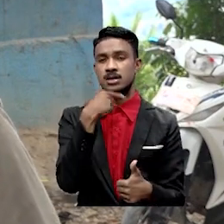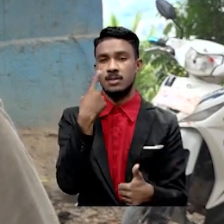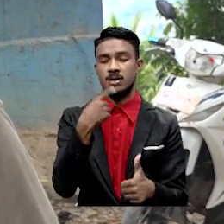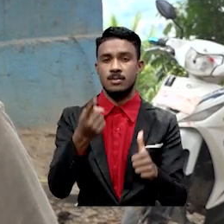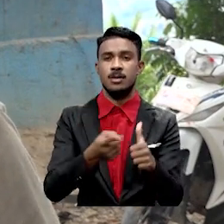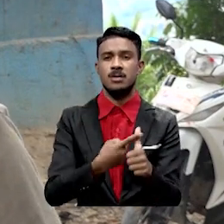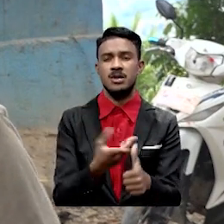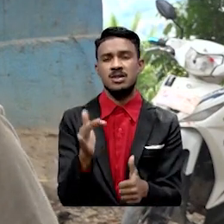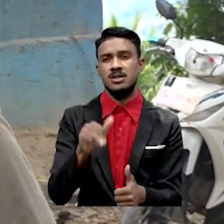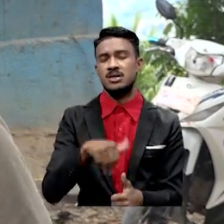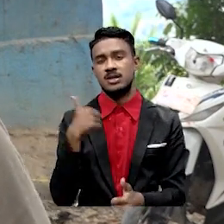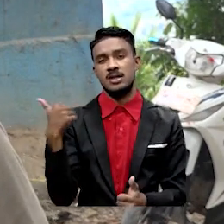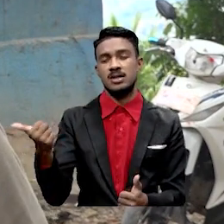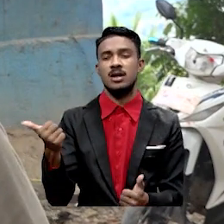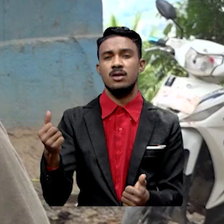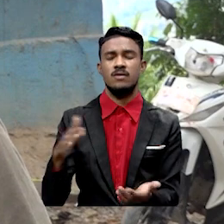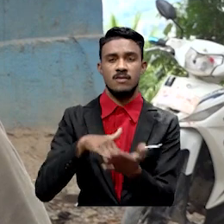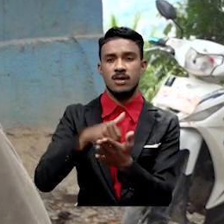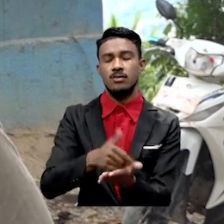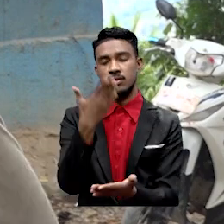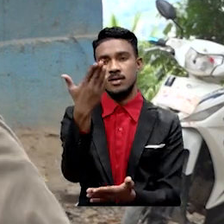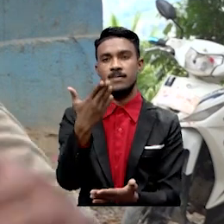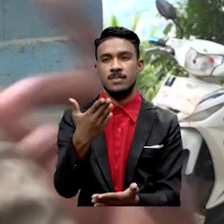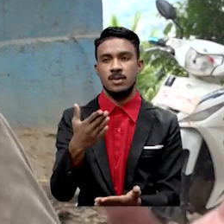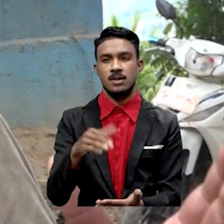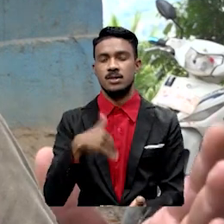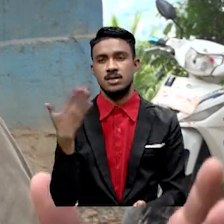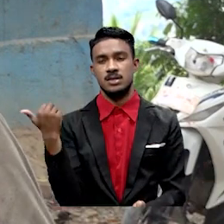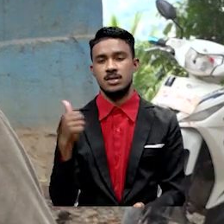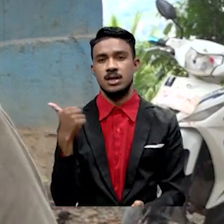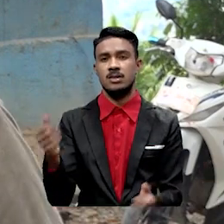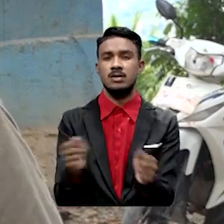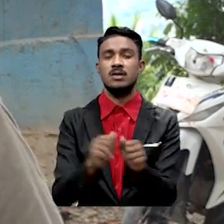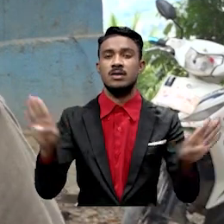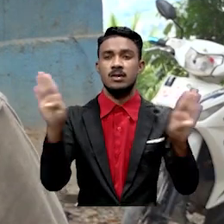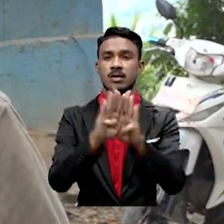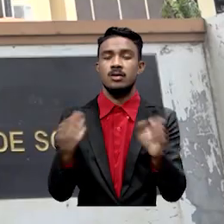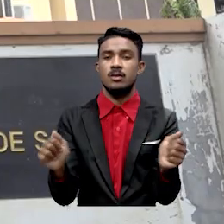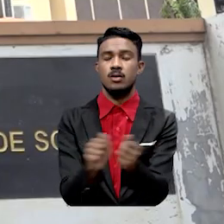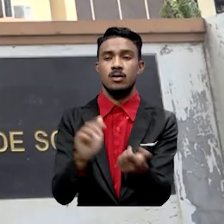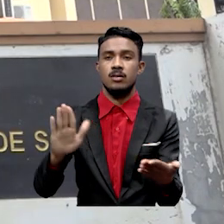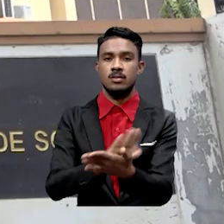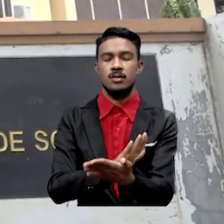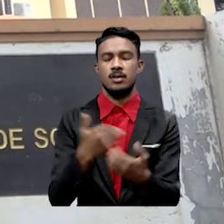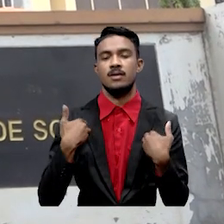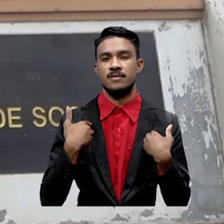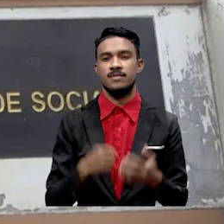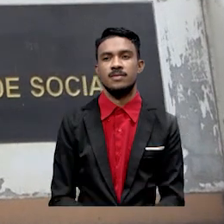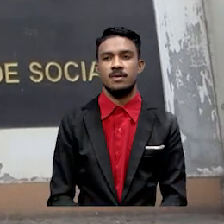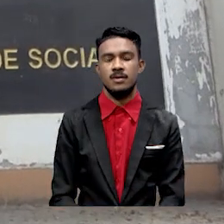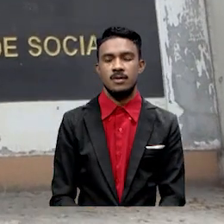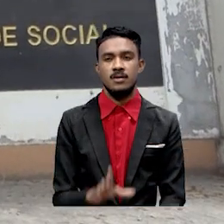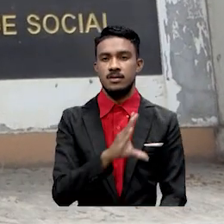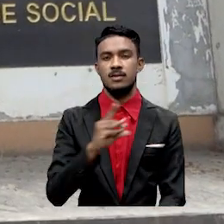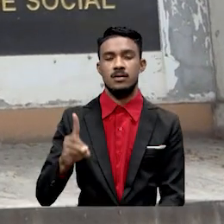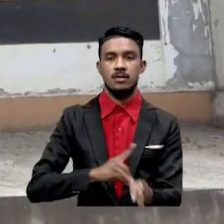balu grave lu nia ia balu grave lu nia baru didin surtahan deit. Iya, iya. Além de ne,